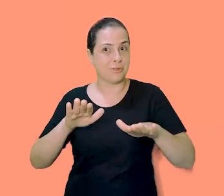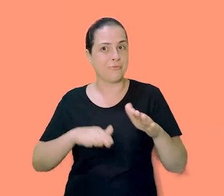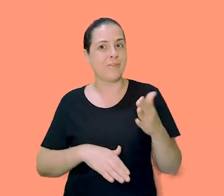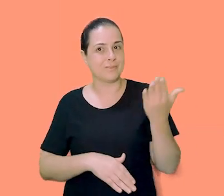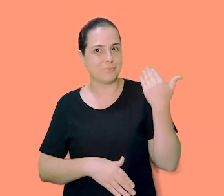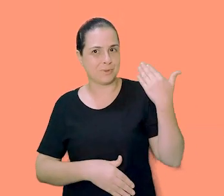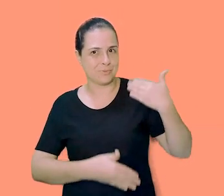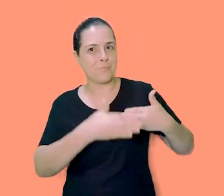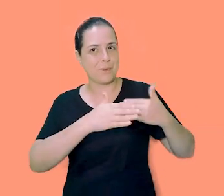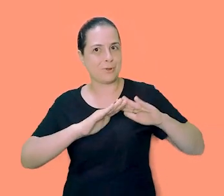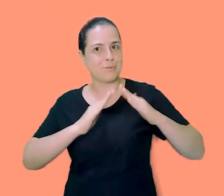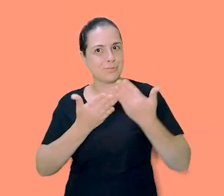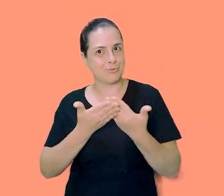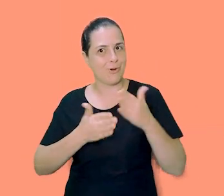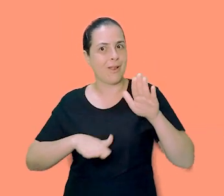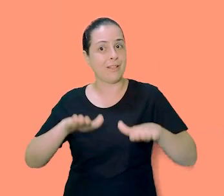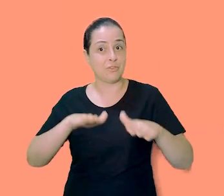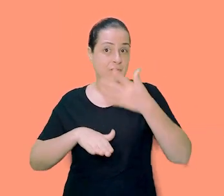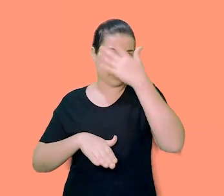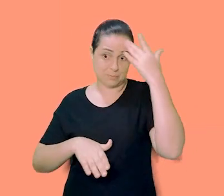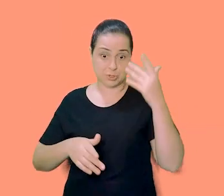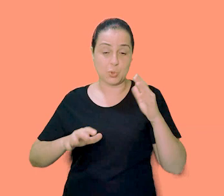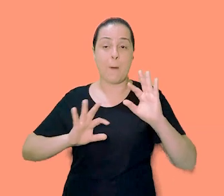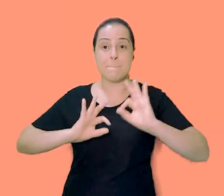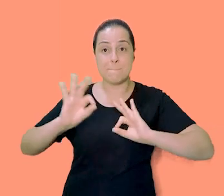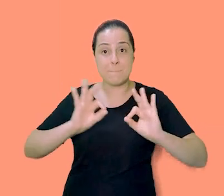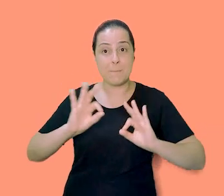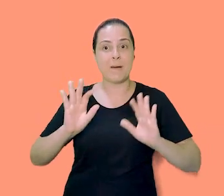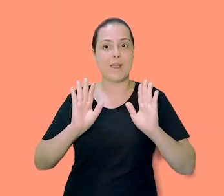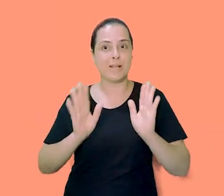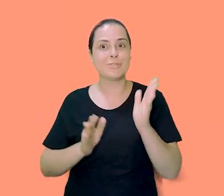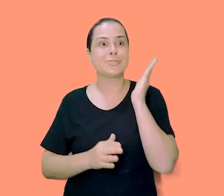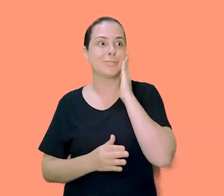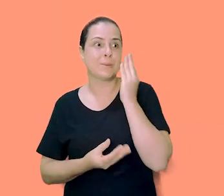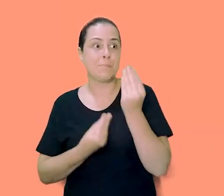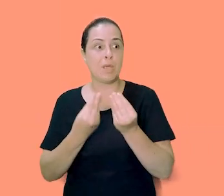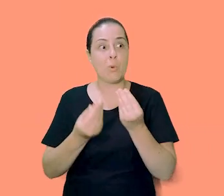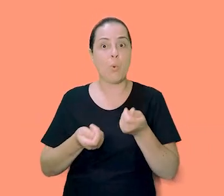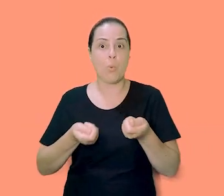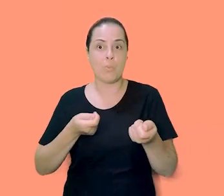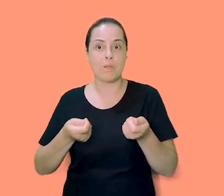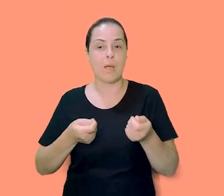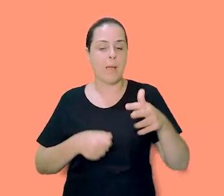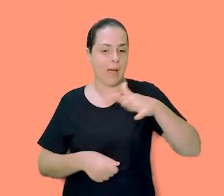pessoas estivessem mais preparadas para lidar com essa novidade. No mercado de trabalho não estavam.